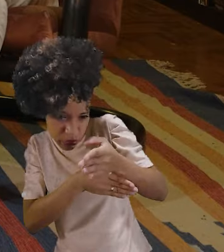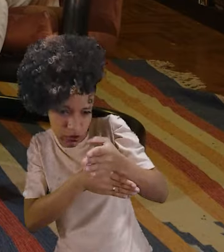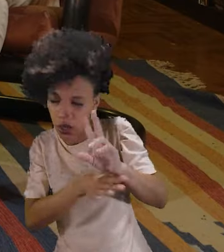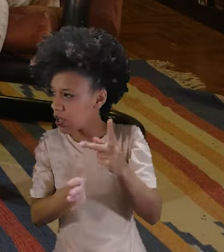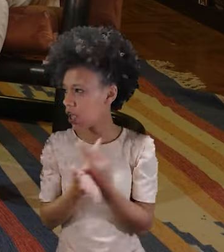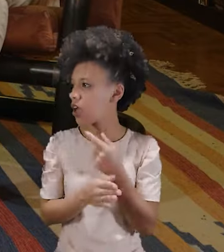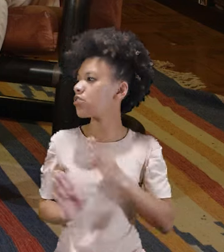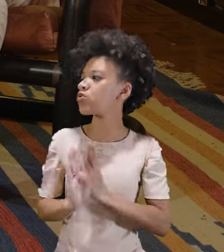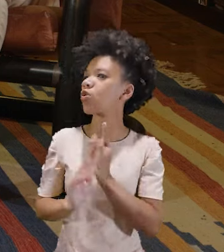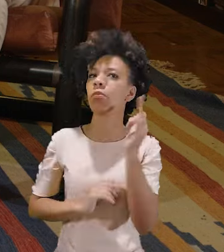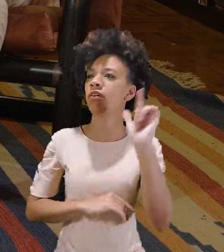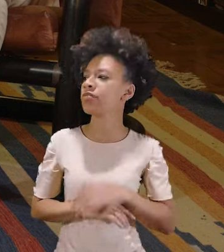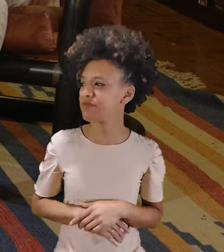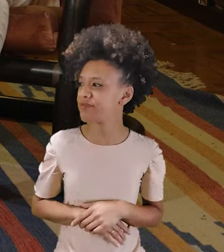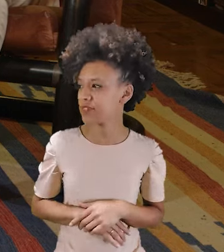ele